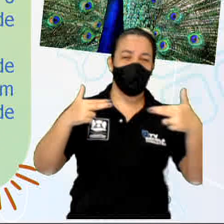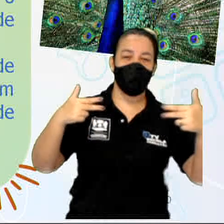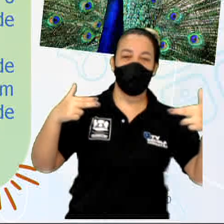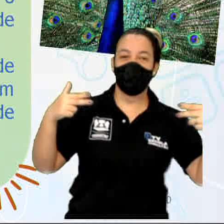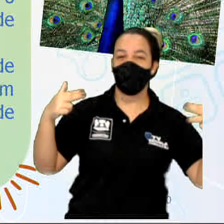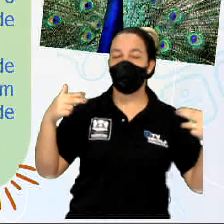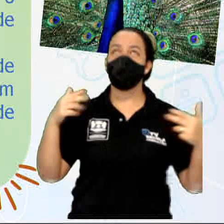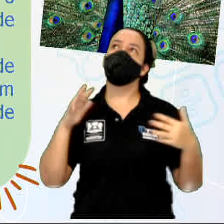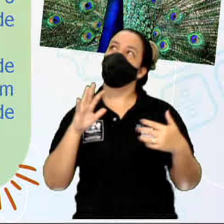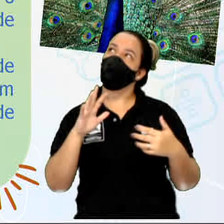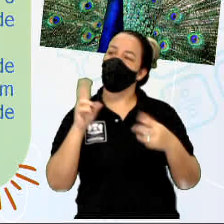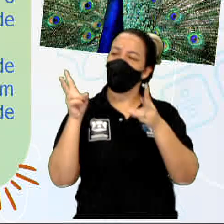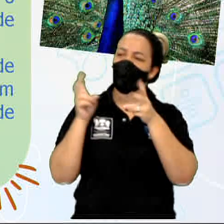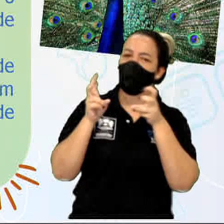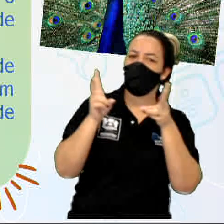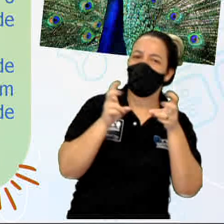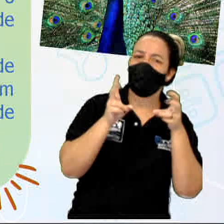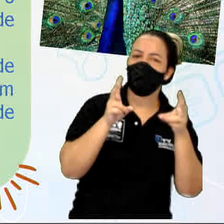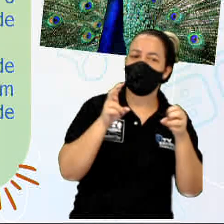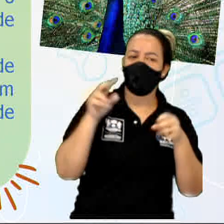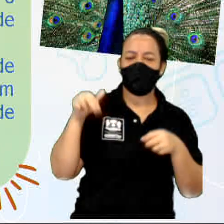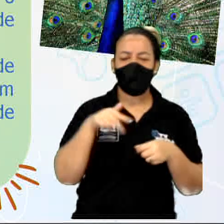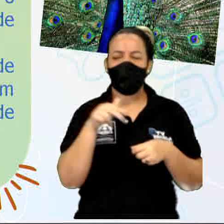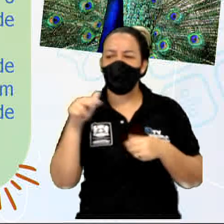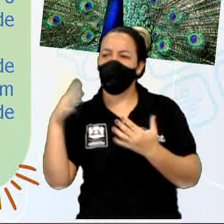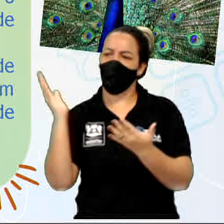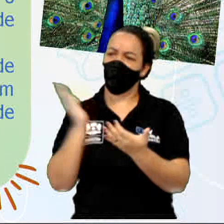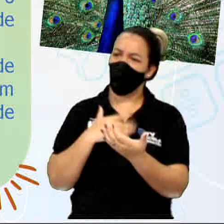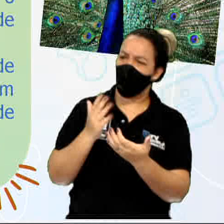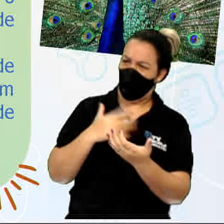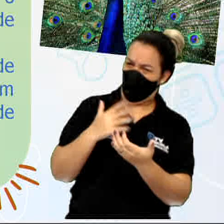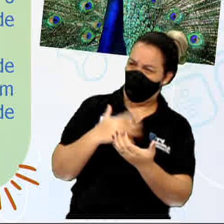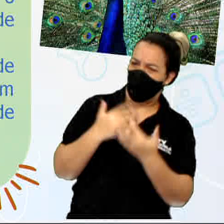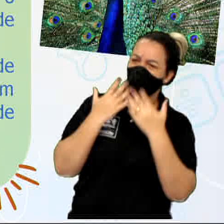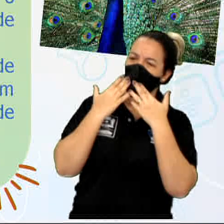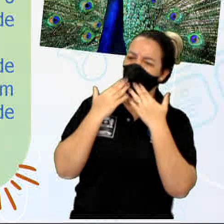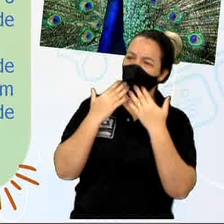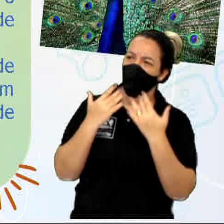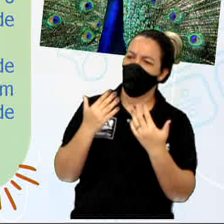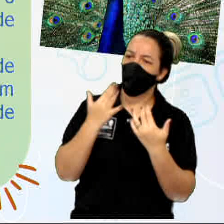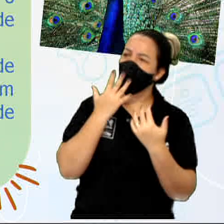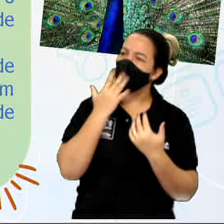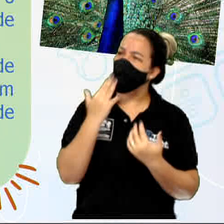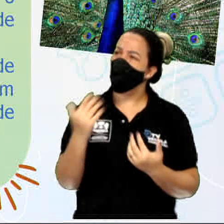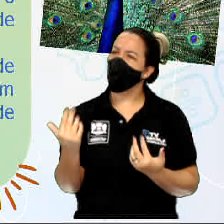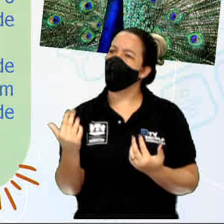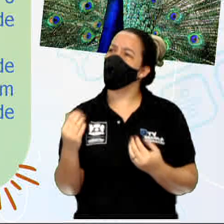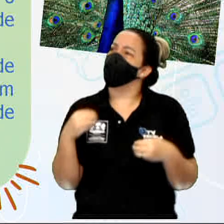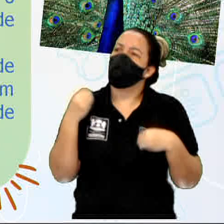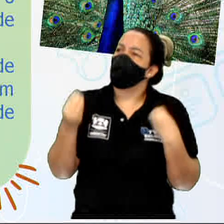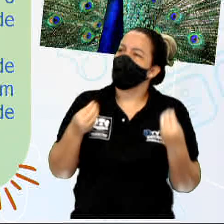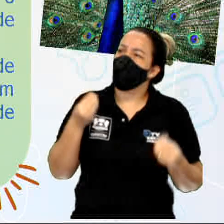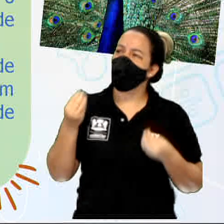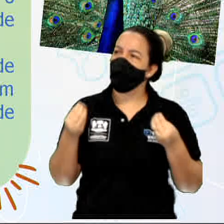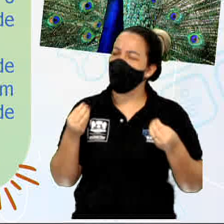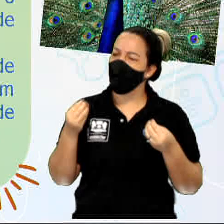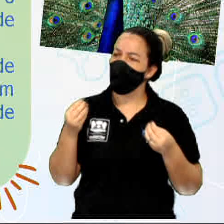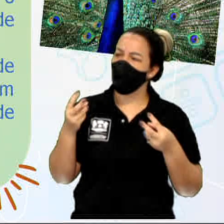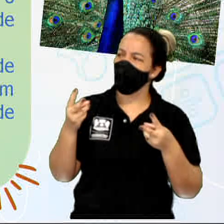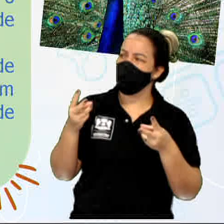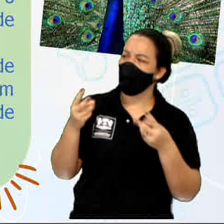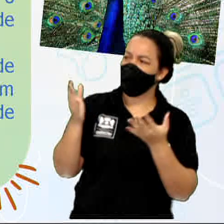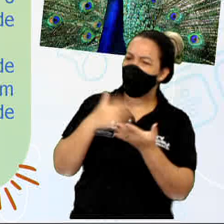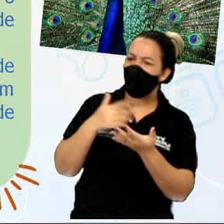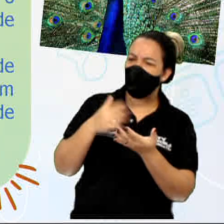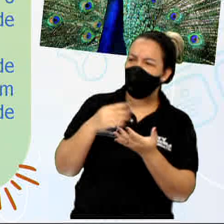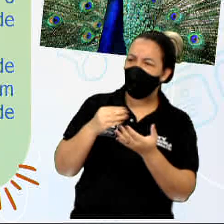e descobri que aquelas cores todas não existem na pena do pavão. Não há pigmentos. Não há, o que